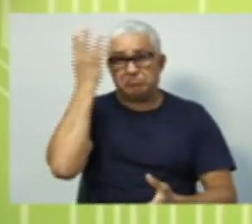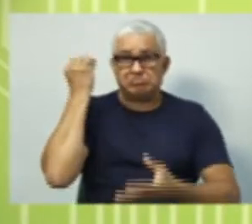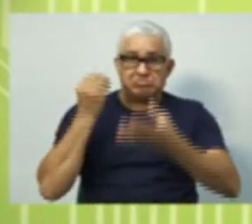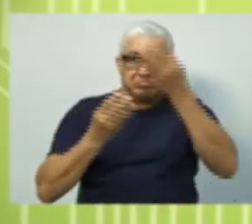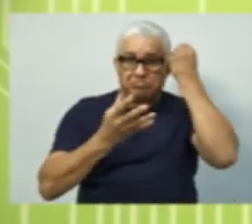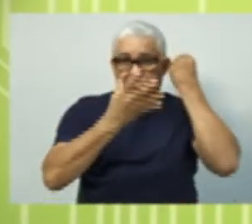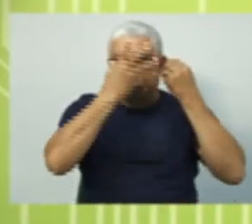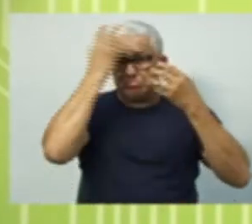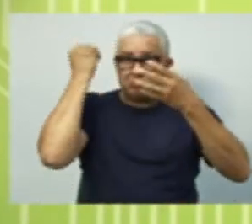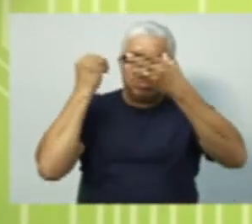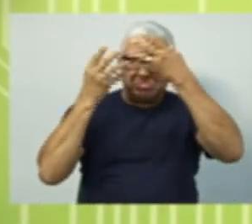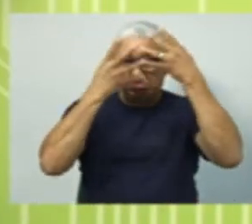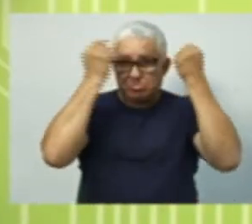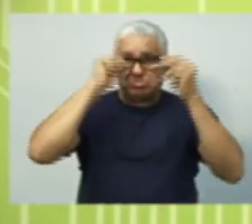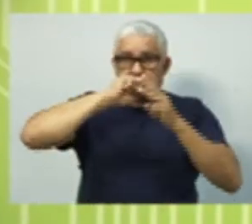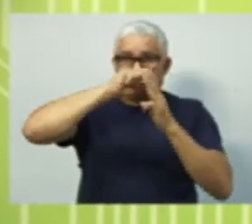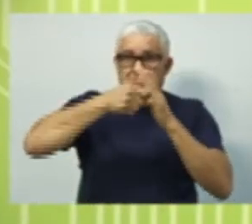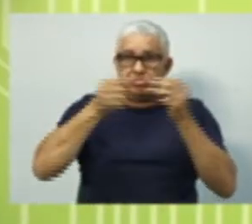situações